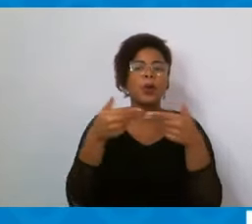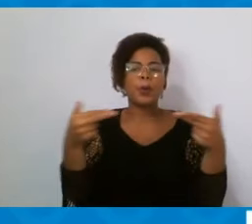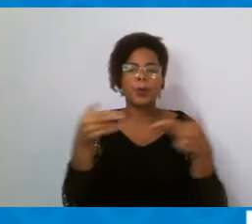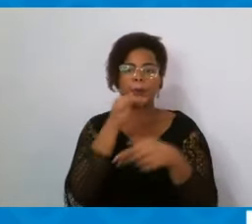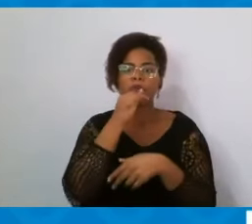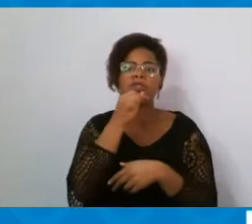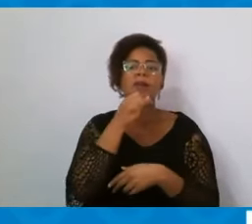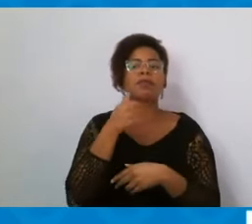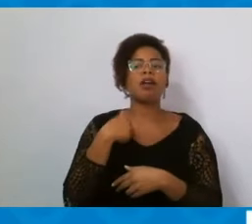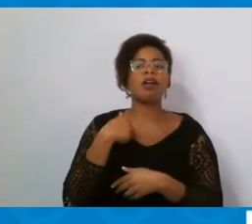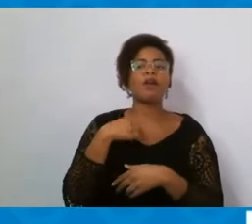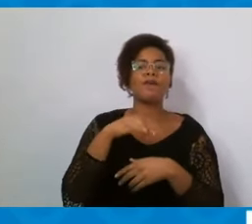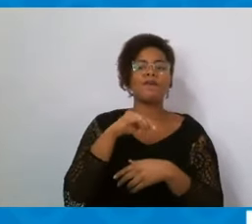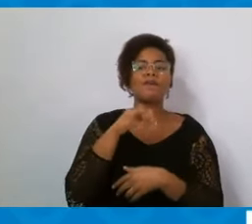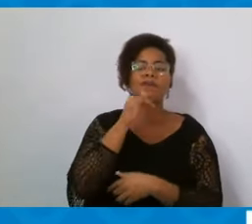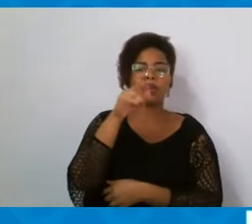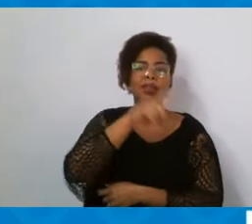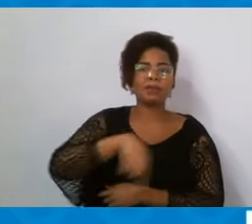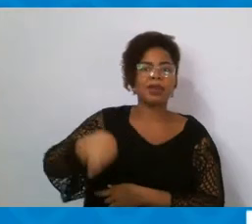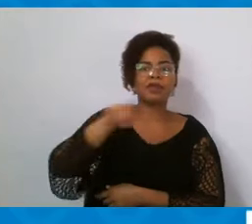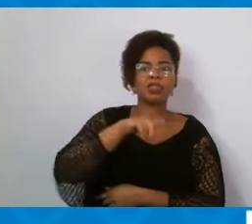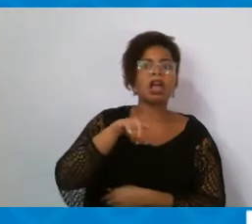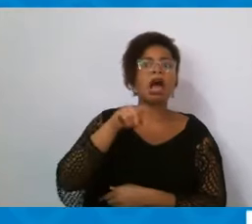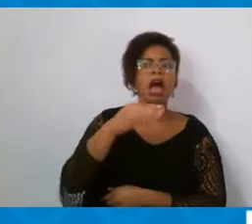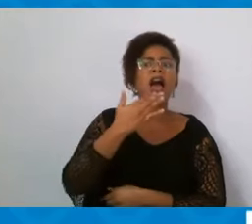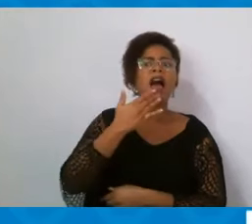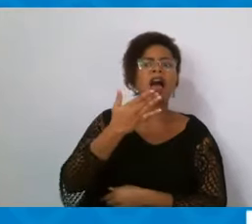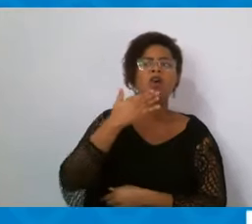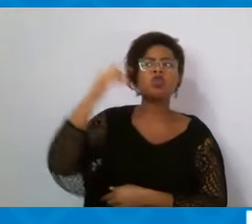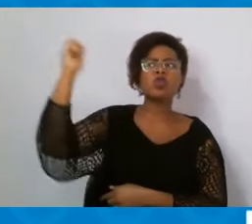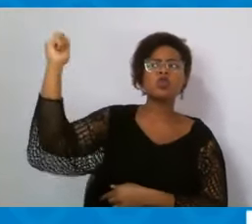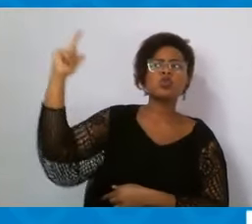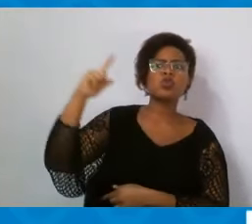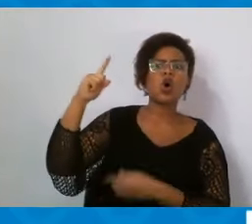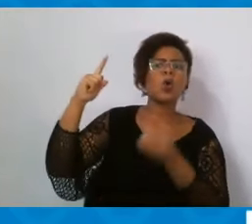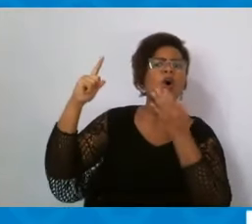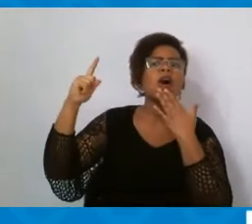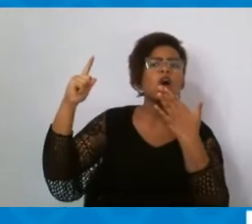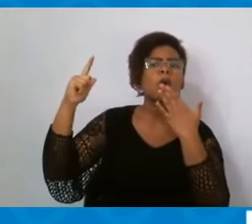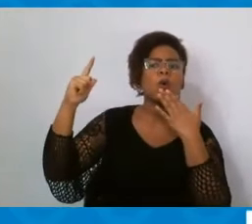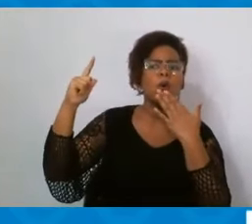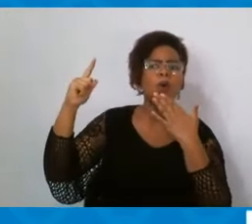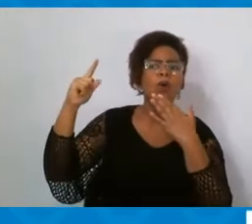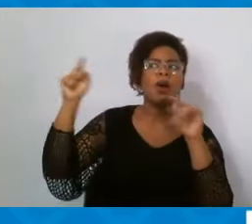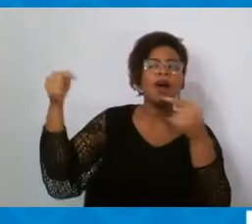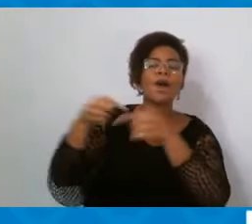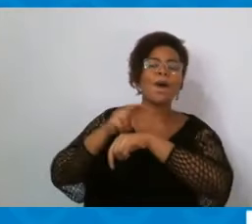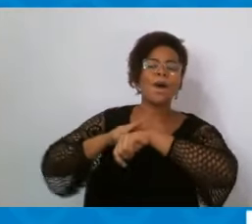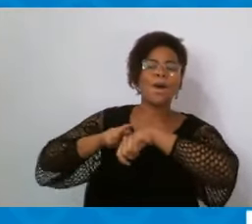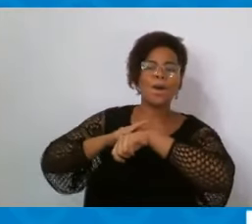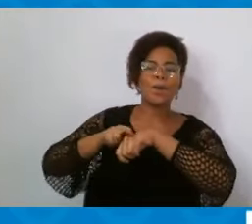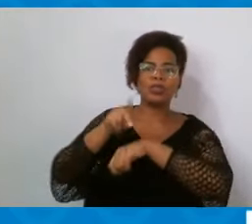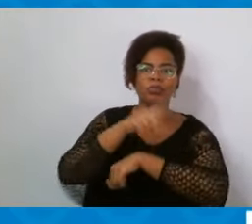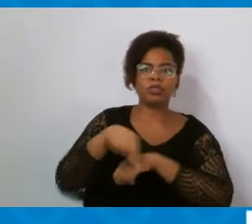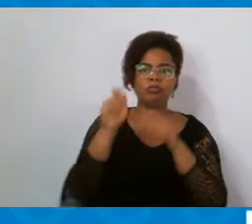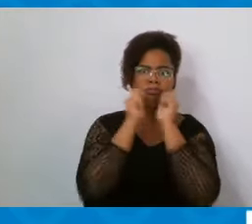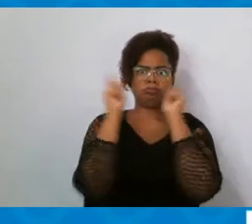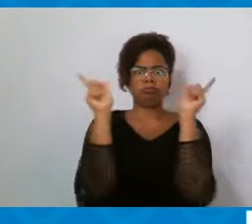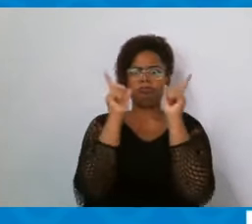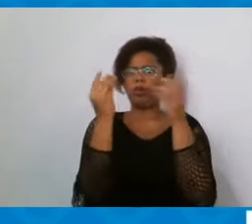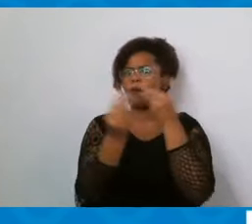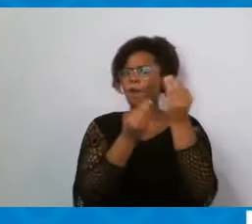vai se espantar um pouquinho. Ora, mas grandes artistas pintaram sóis roxos e produziram